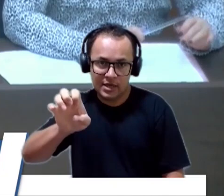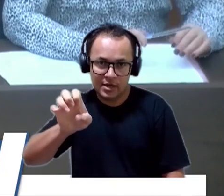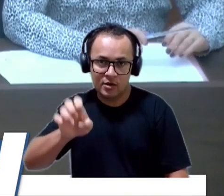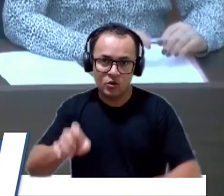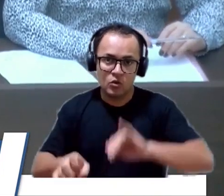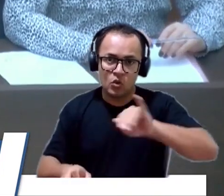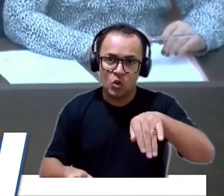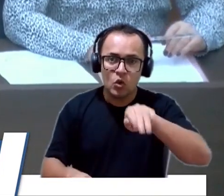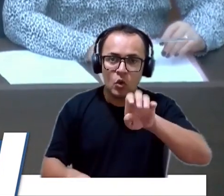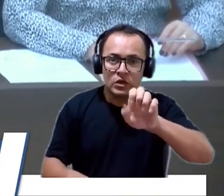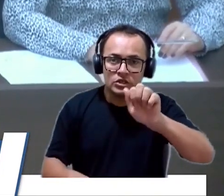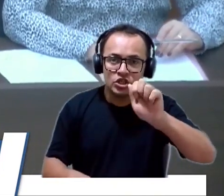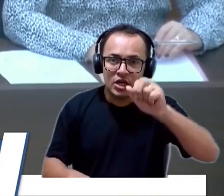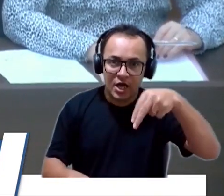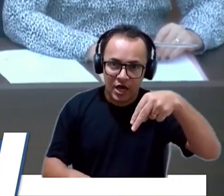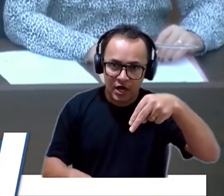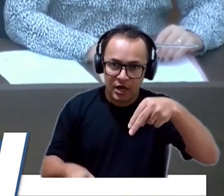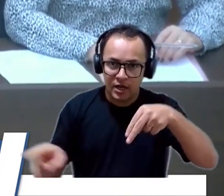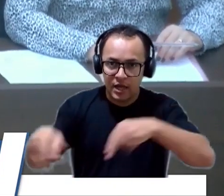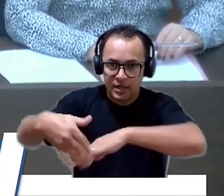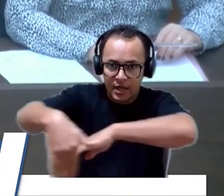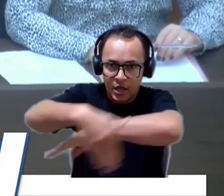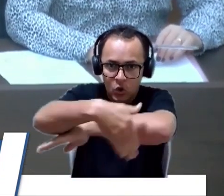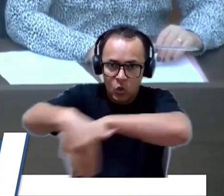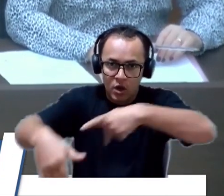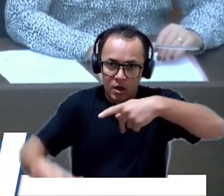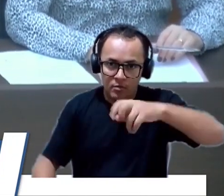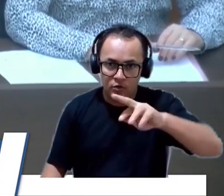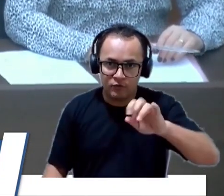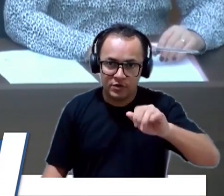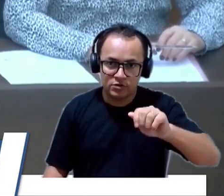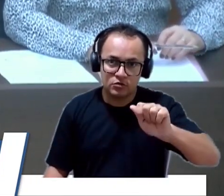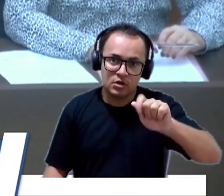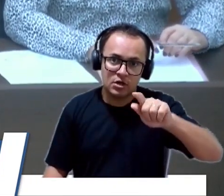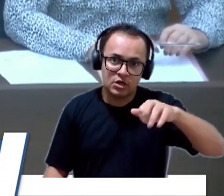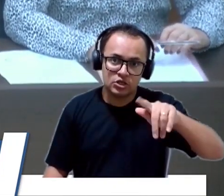Júlio, situada na rua Professor Ângelo Morato Júnior,